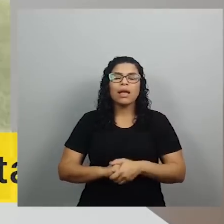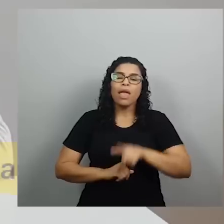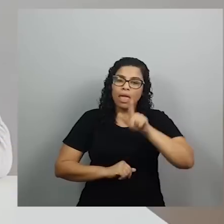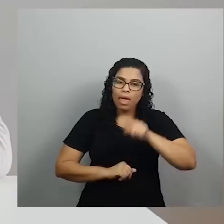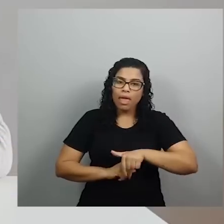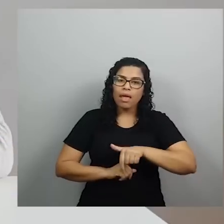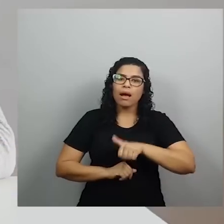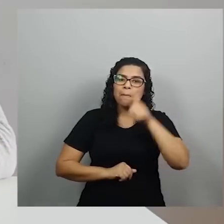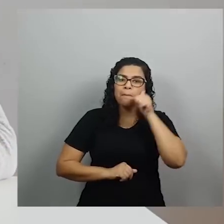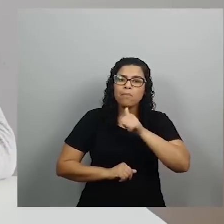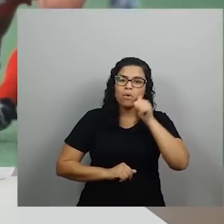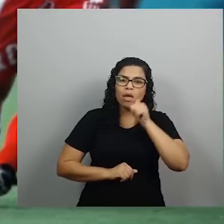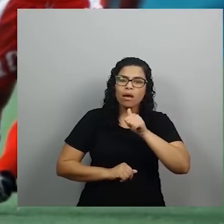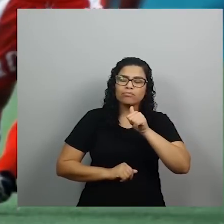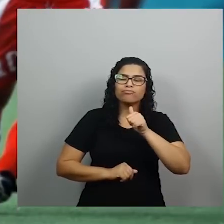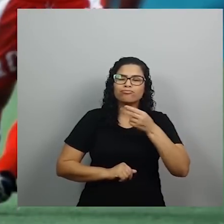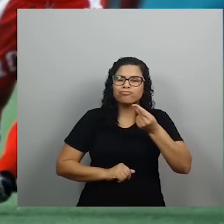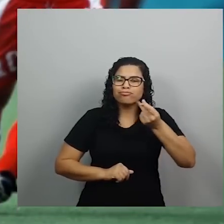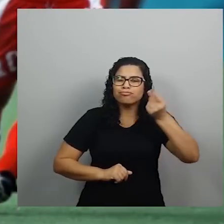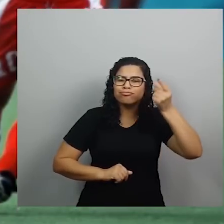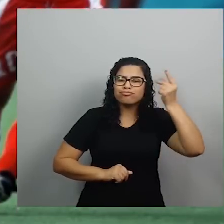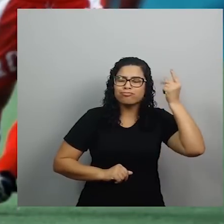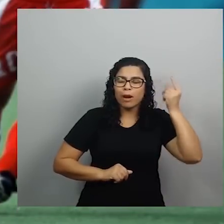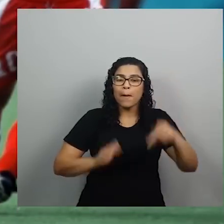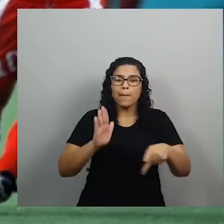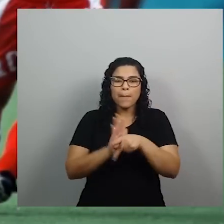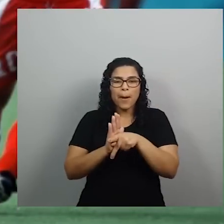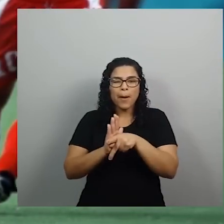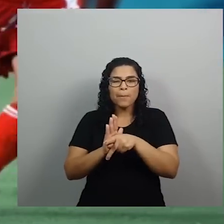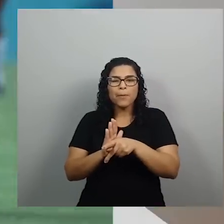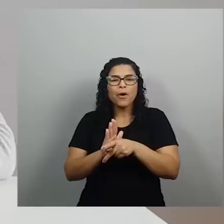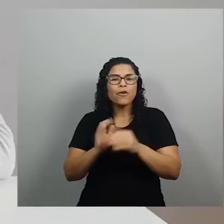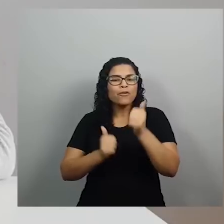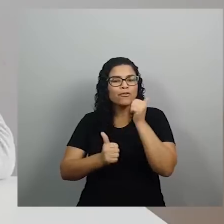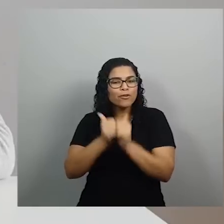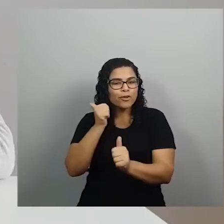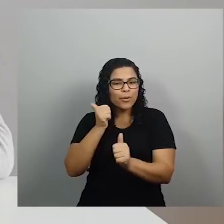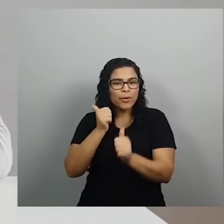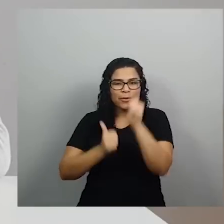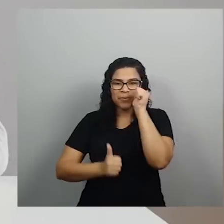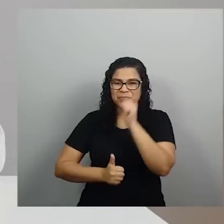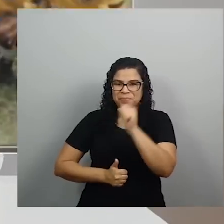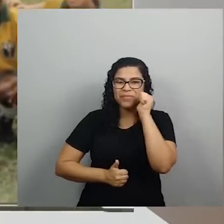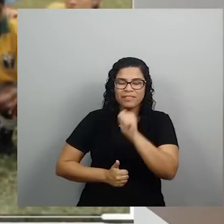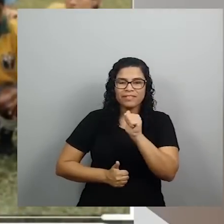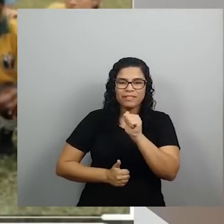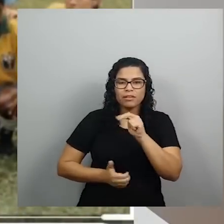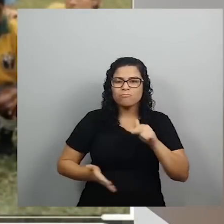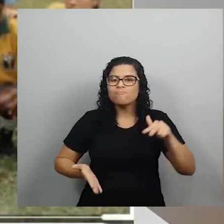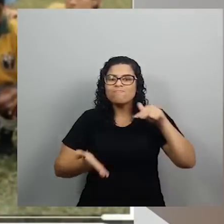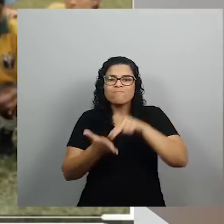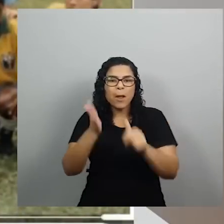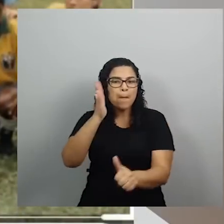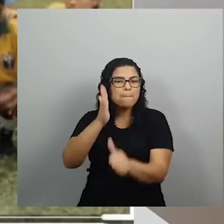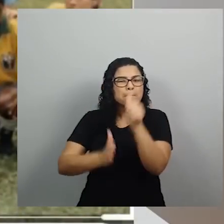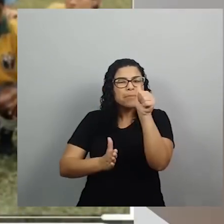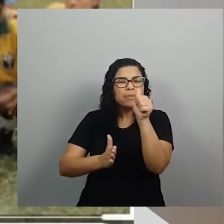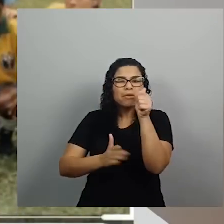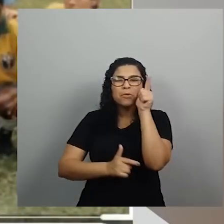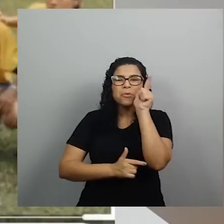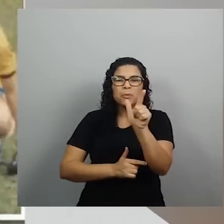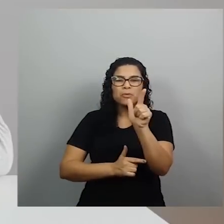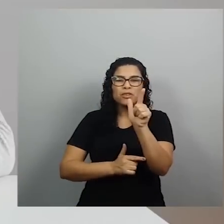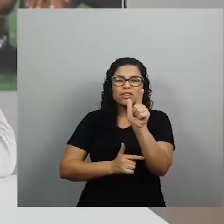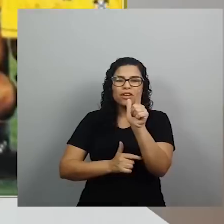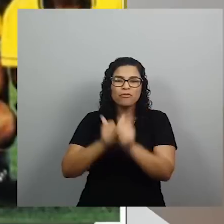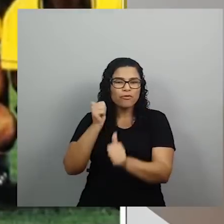Cici. Ela é considerada uma lenda do futebol feminino e fez parte do grupo de pioneiras da modalidade no país.